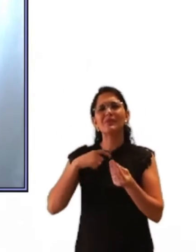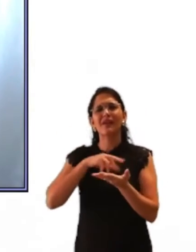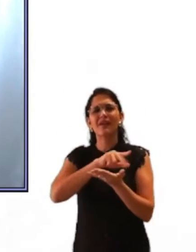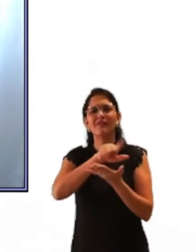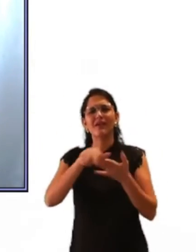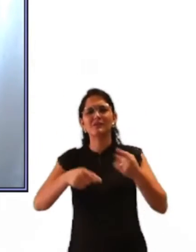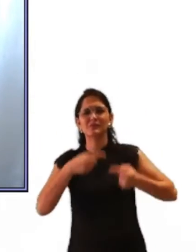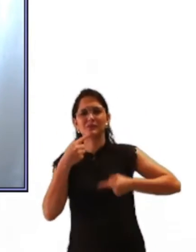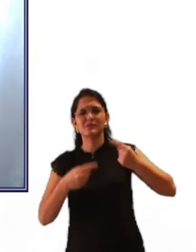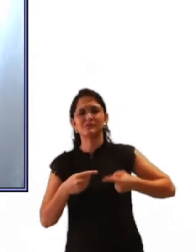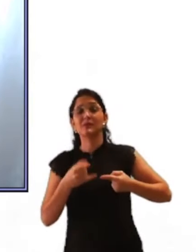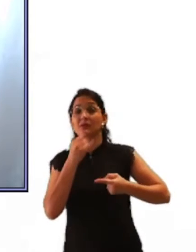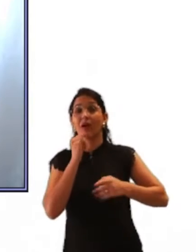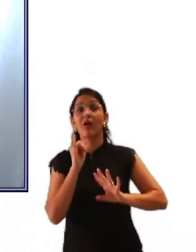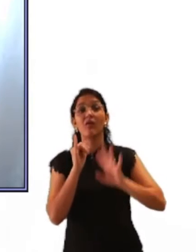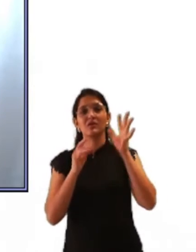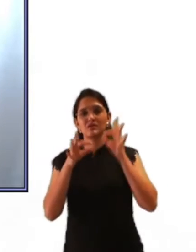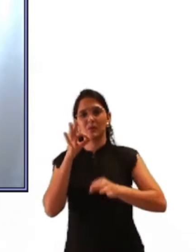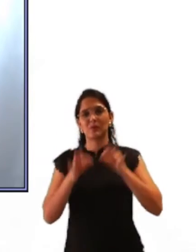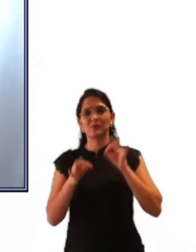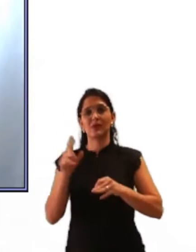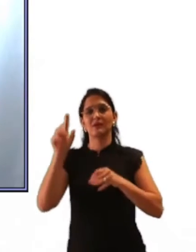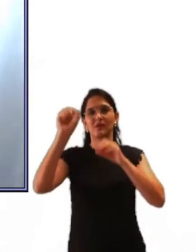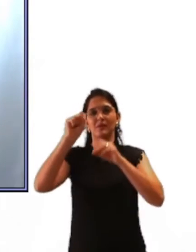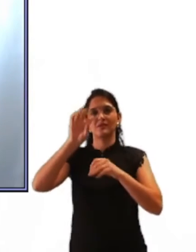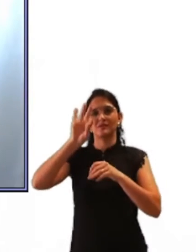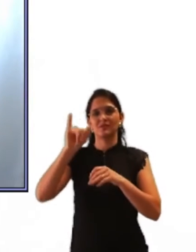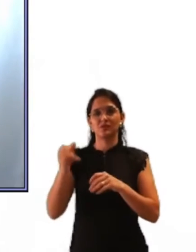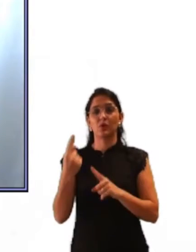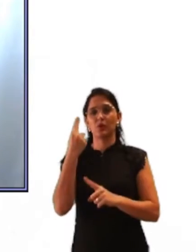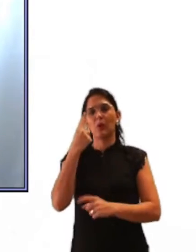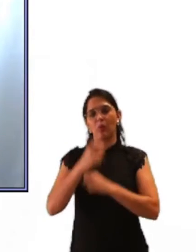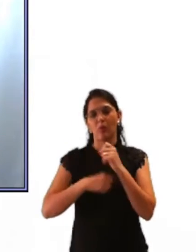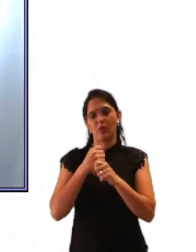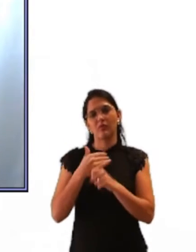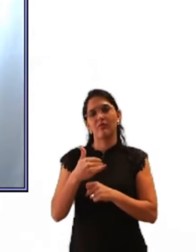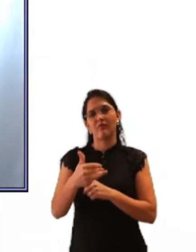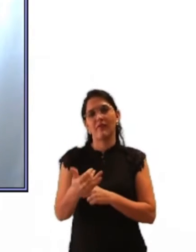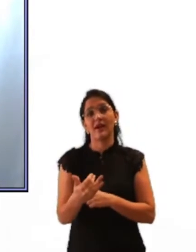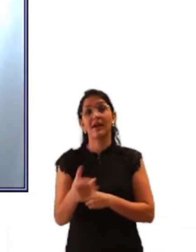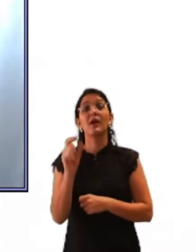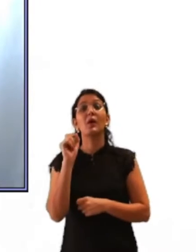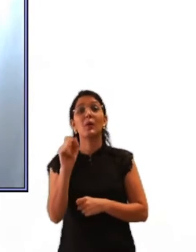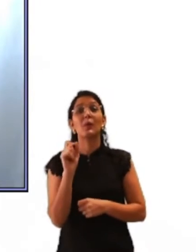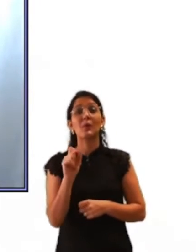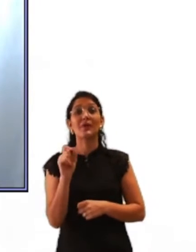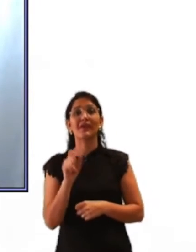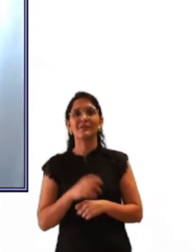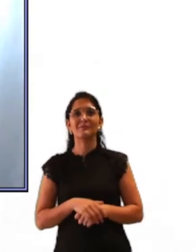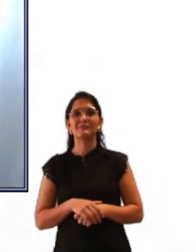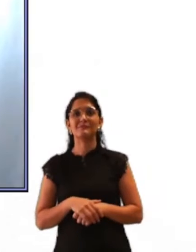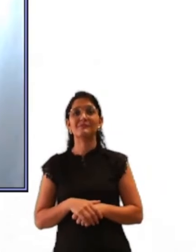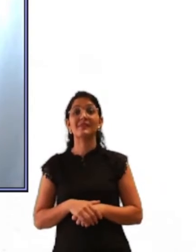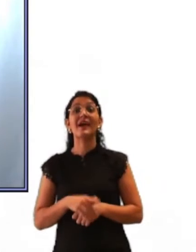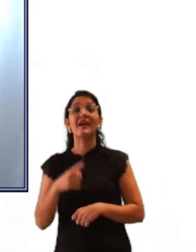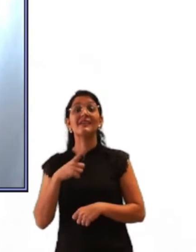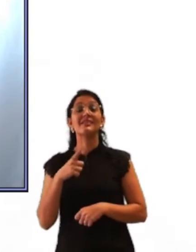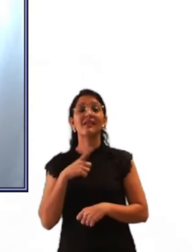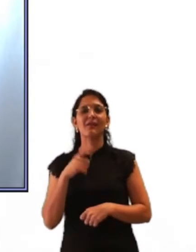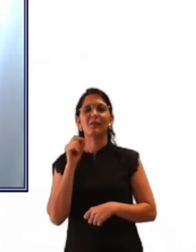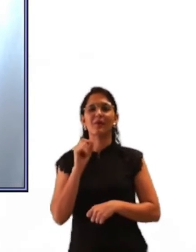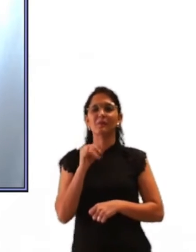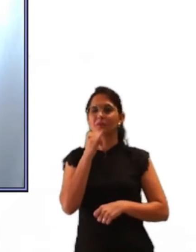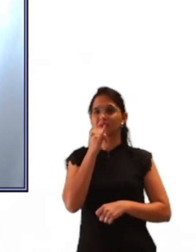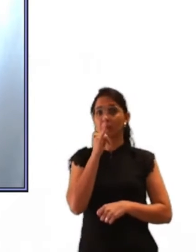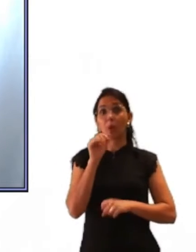que vai completar um ano agora, que é justamente o ponto de você ter aí uma possibilidade